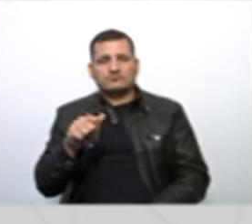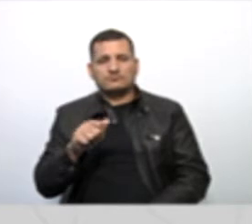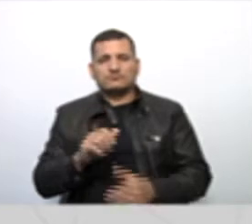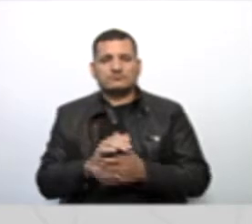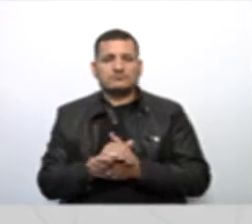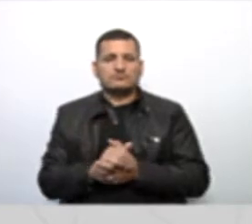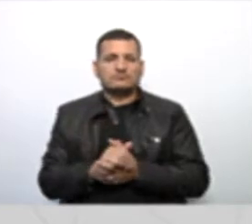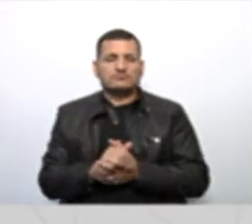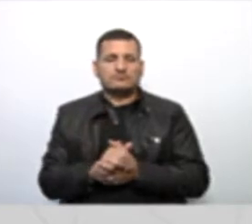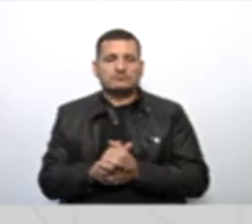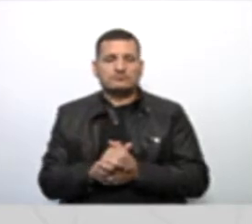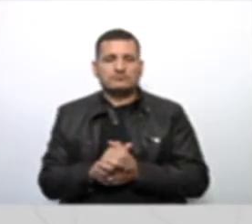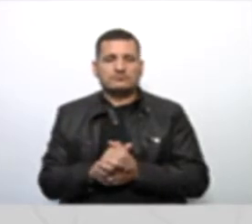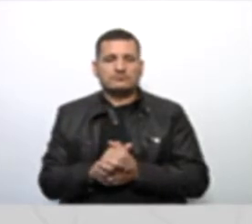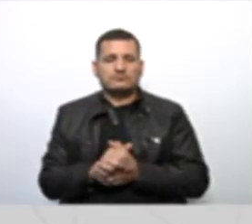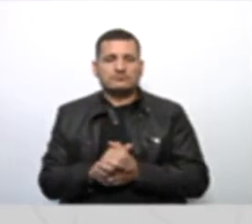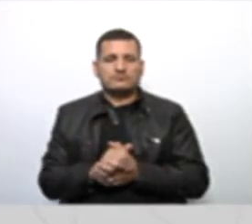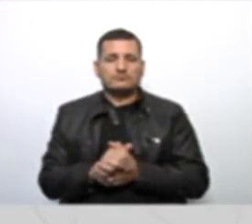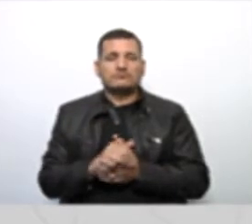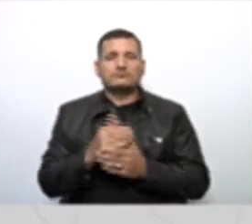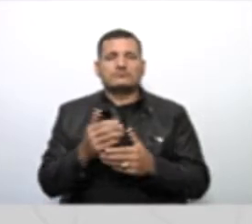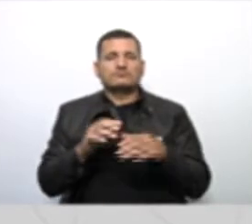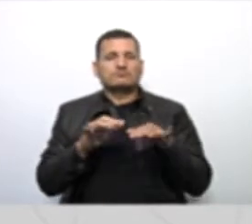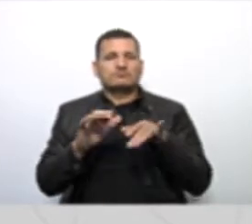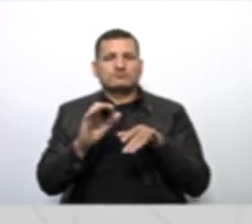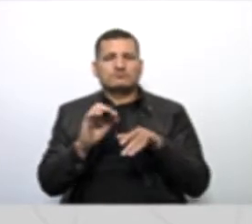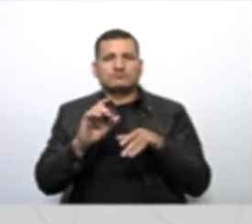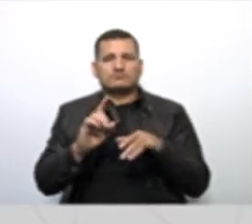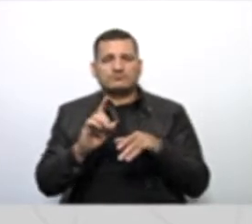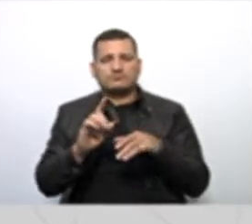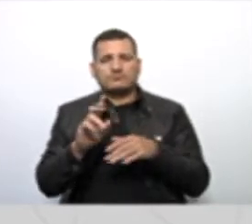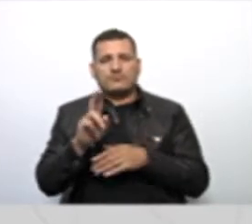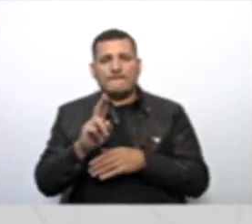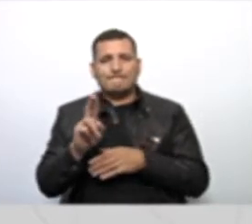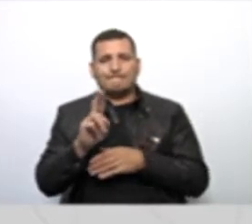Aí continuando aqui, ó. O código